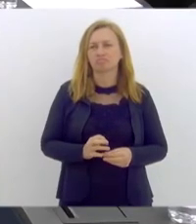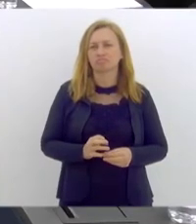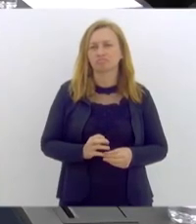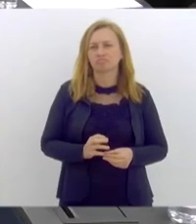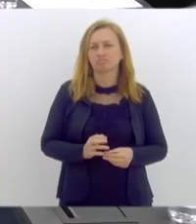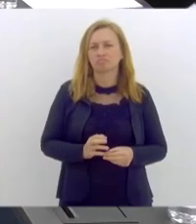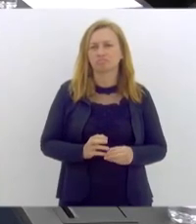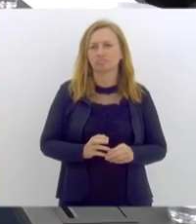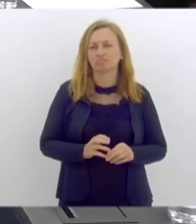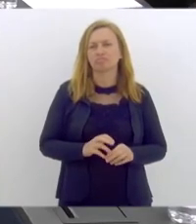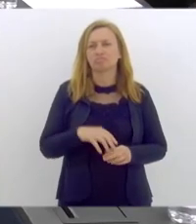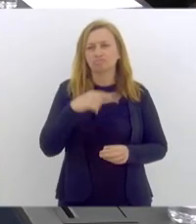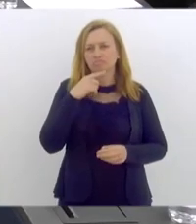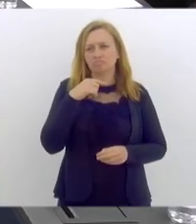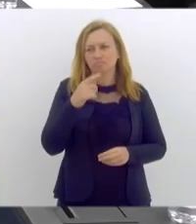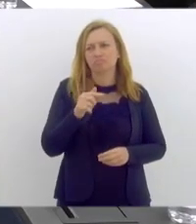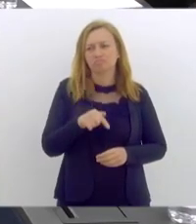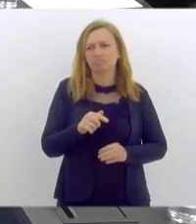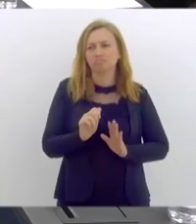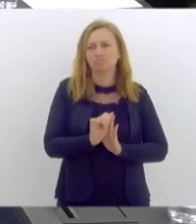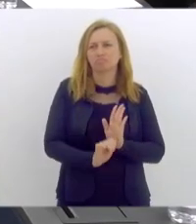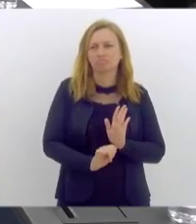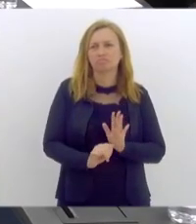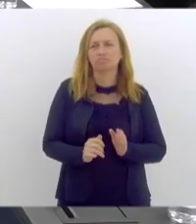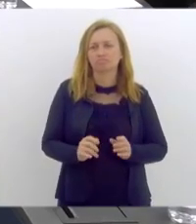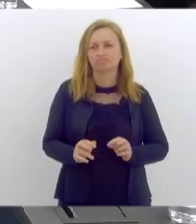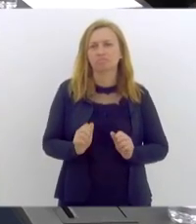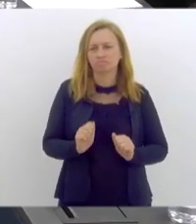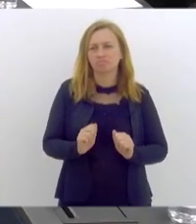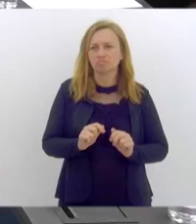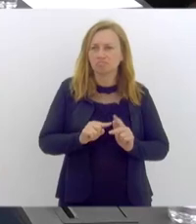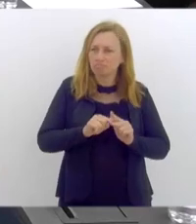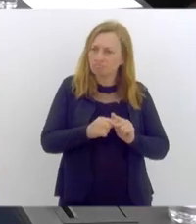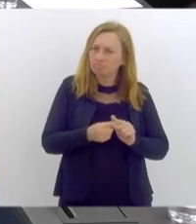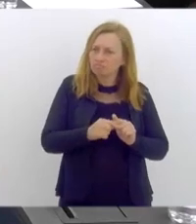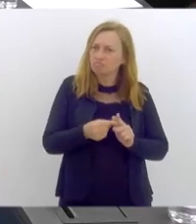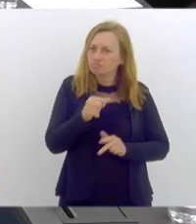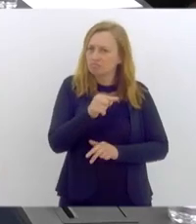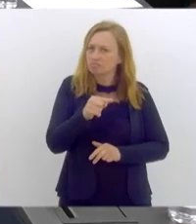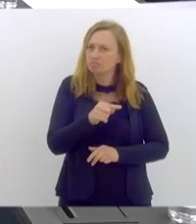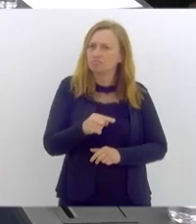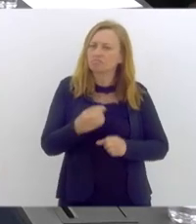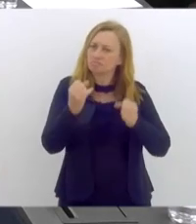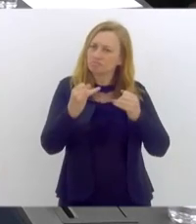com dúvida a redação acho que a redação podia ser melhor